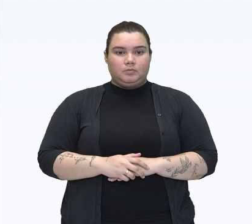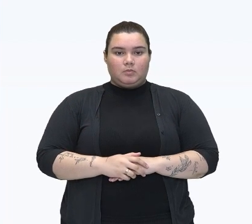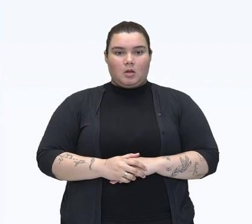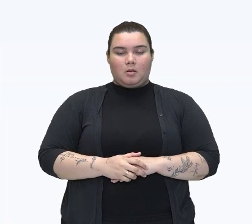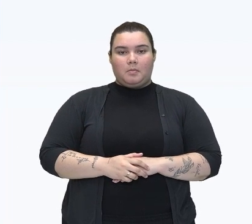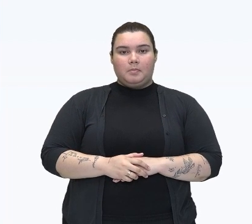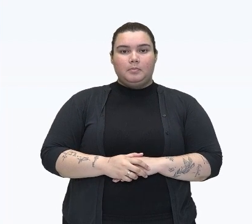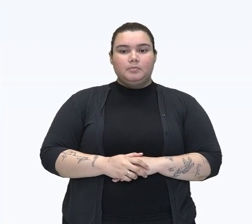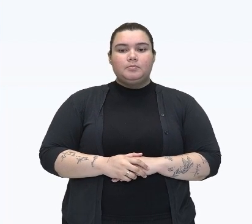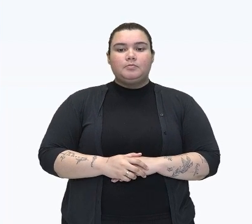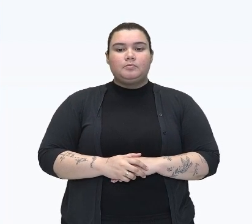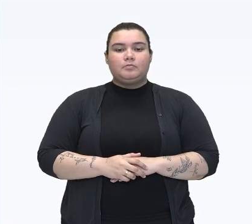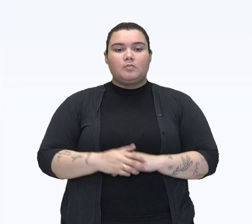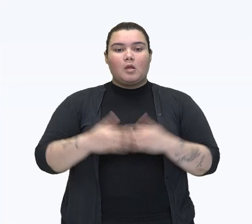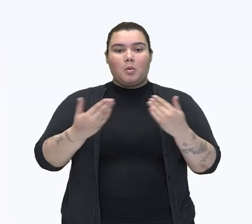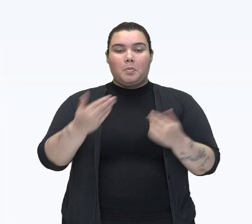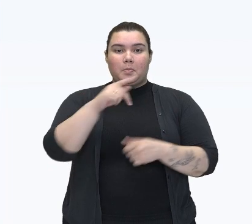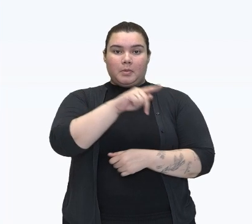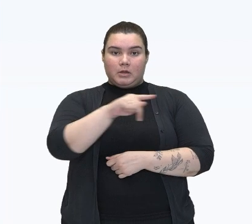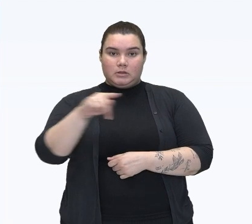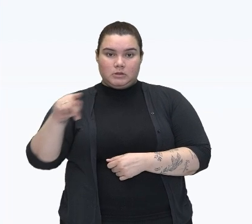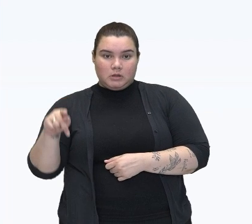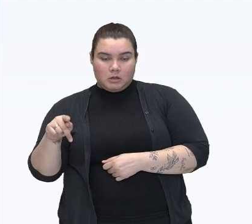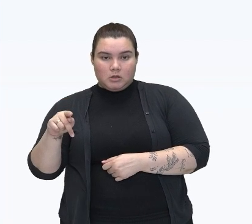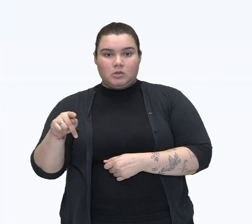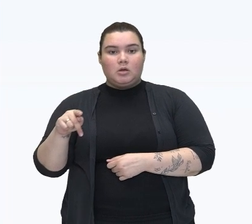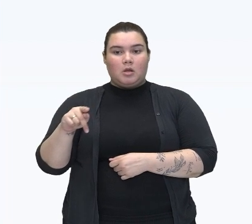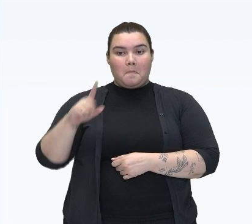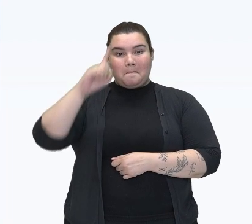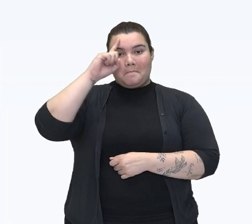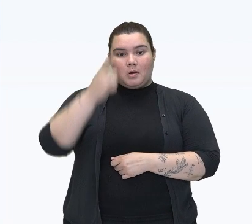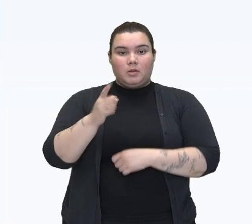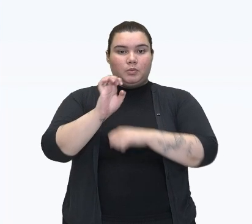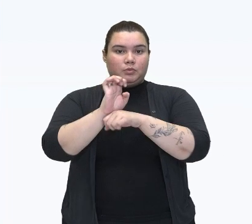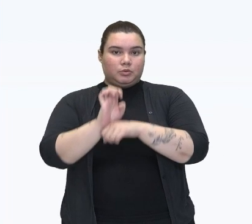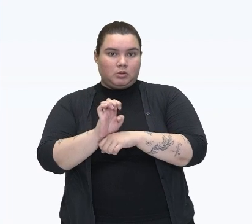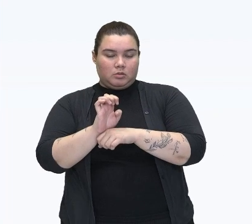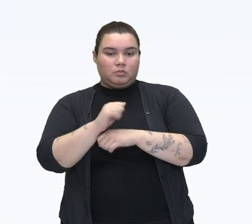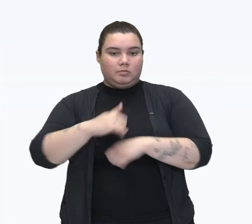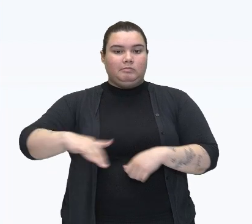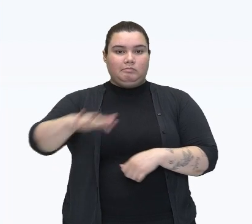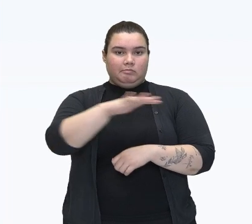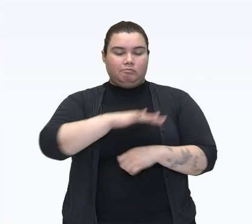aí, o presidente ou o monarca é chefe de Estado.